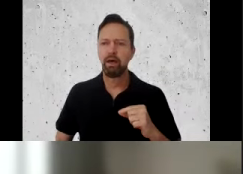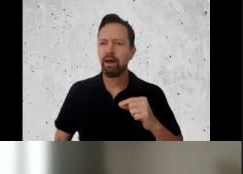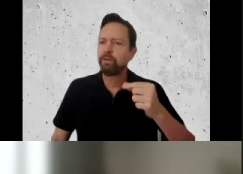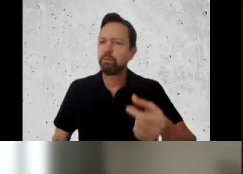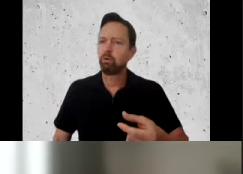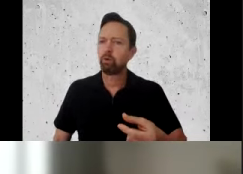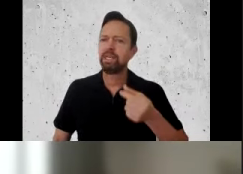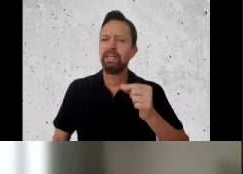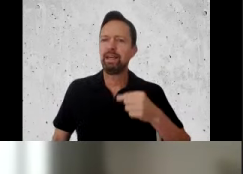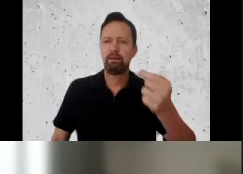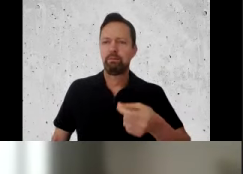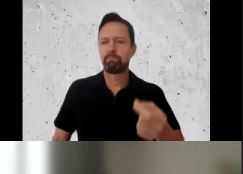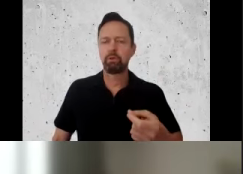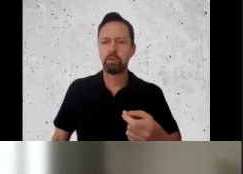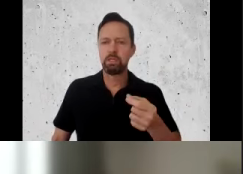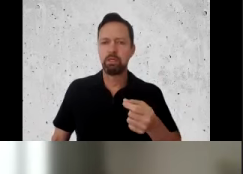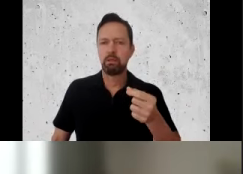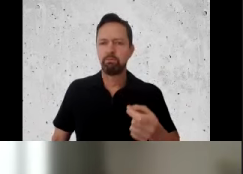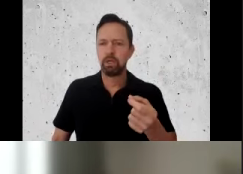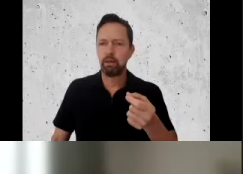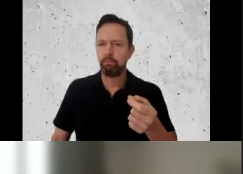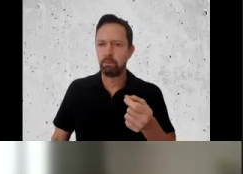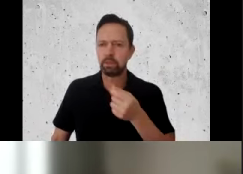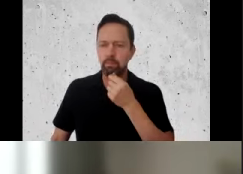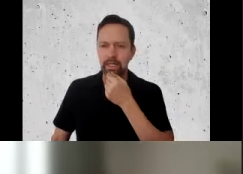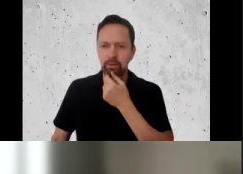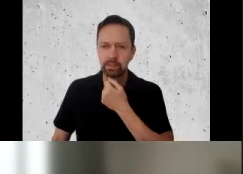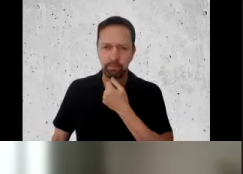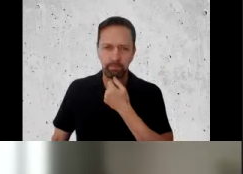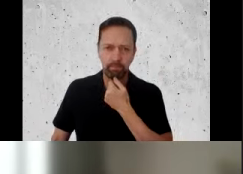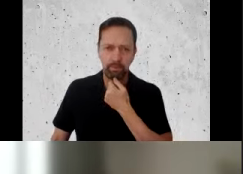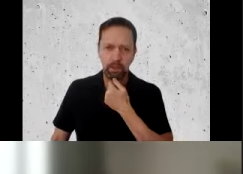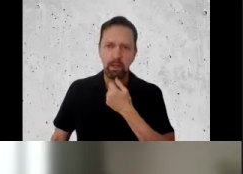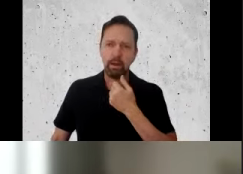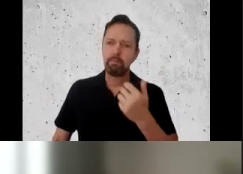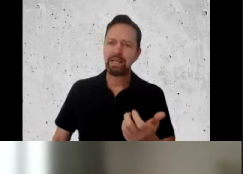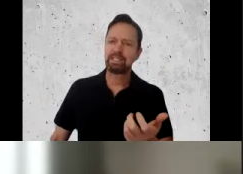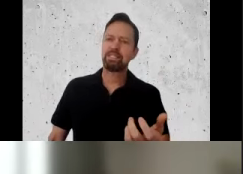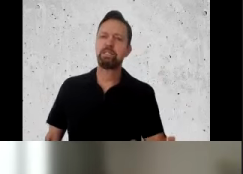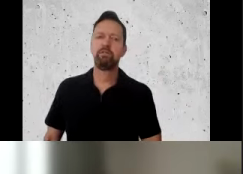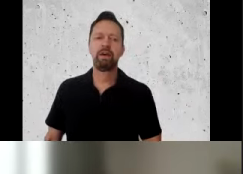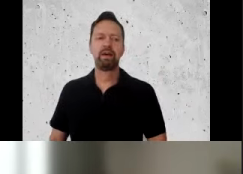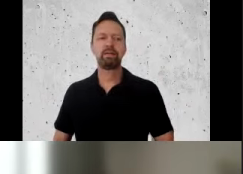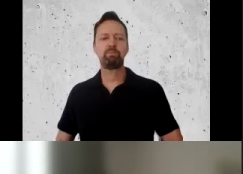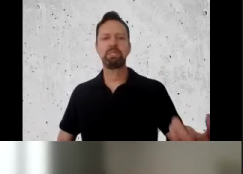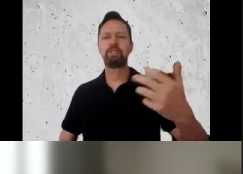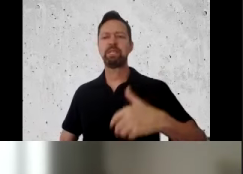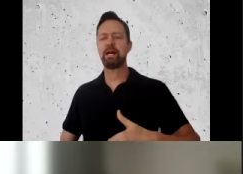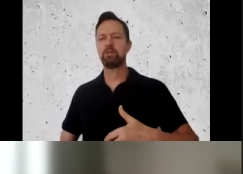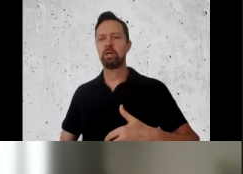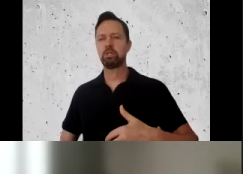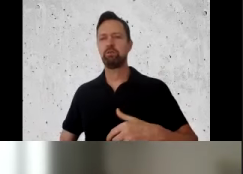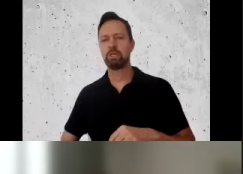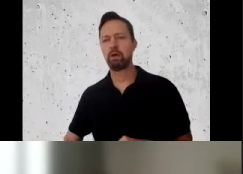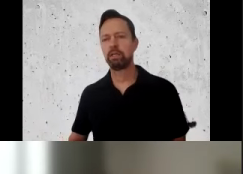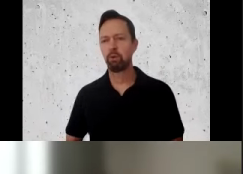baixo, a firma não conseguiria produzir tão barato assim. Mas se tiver